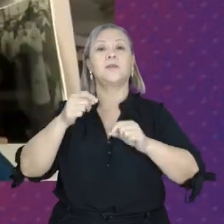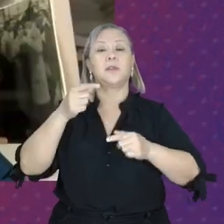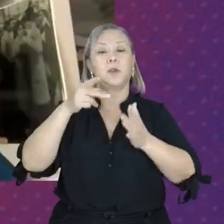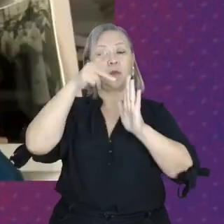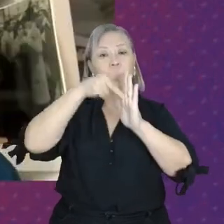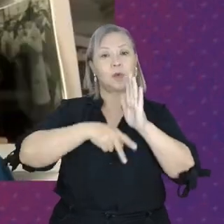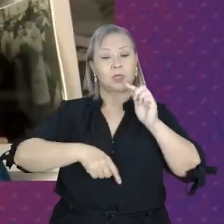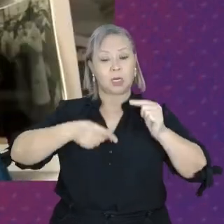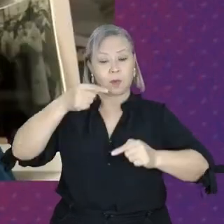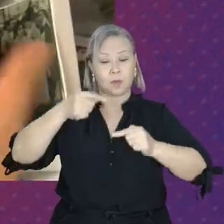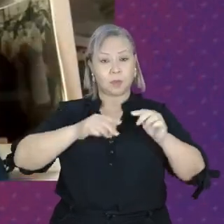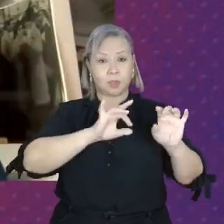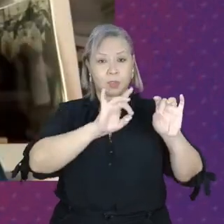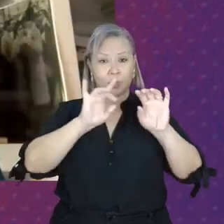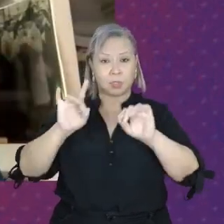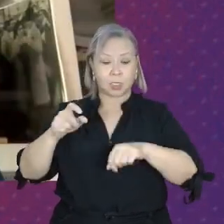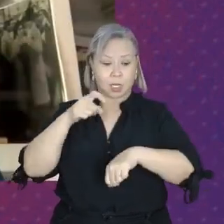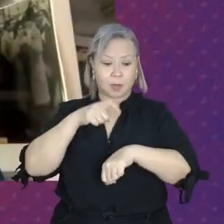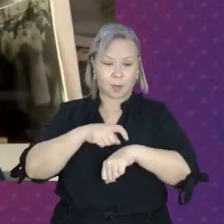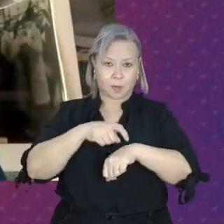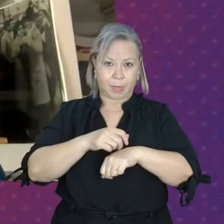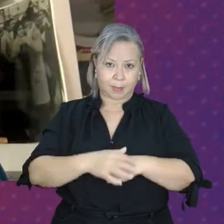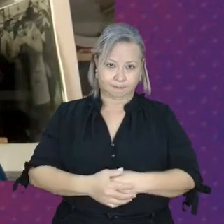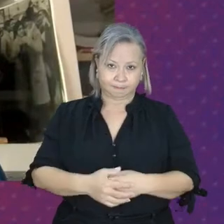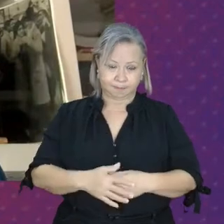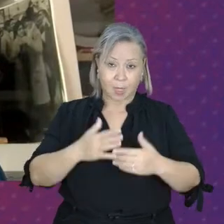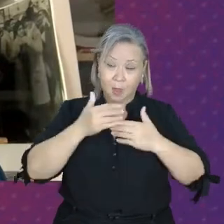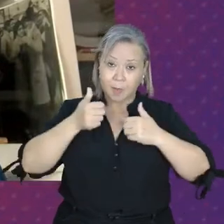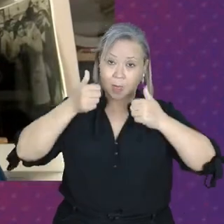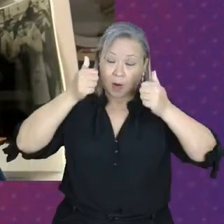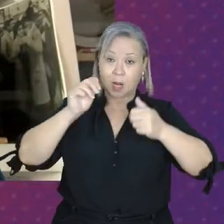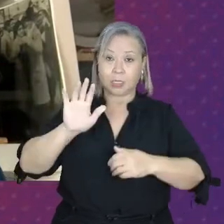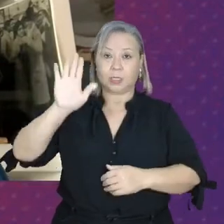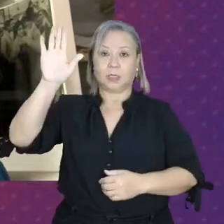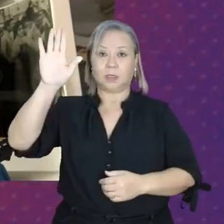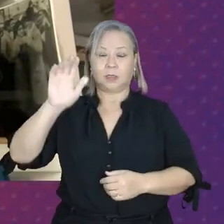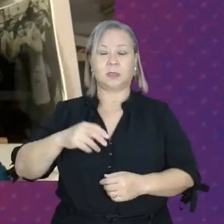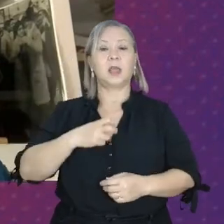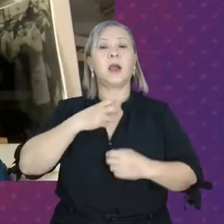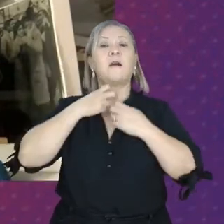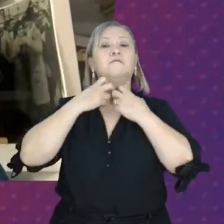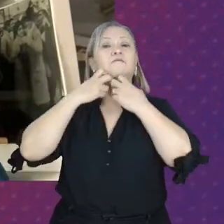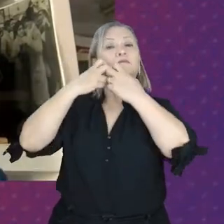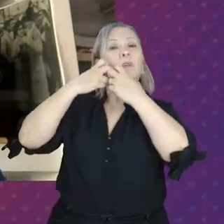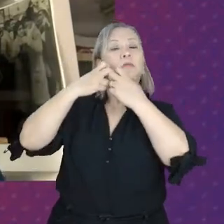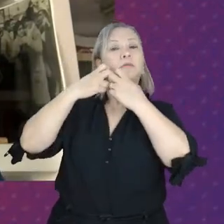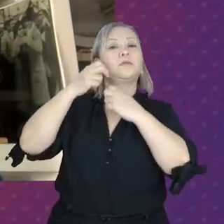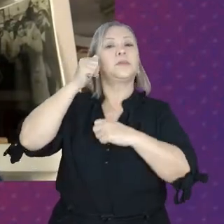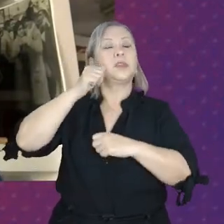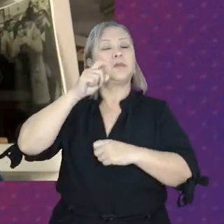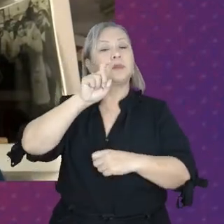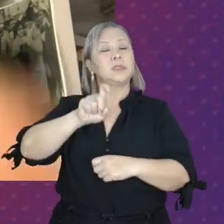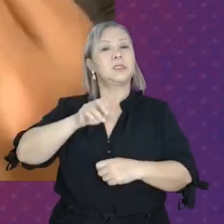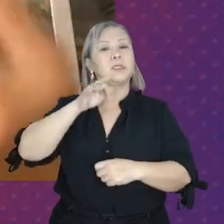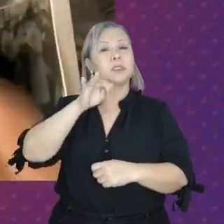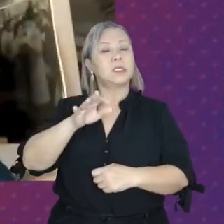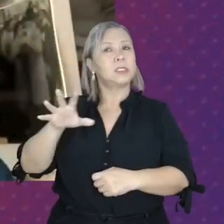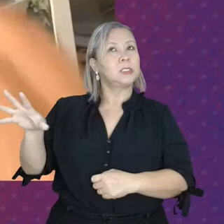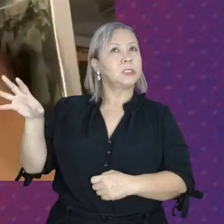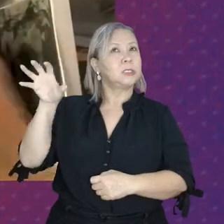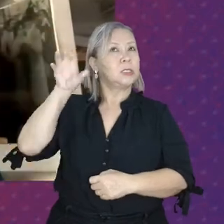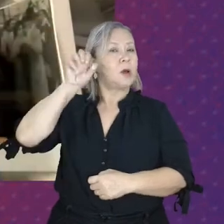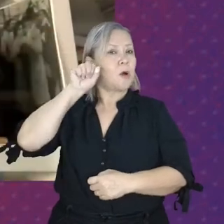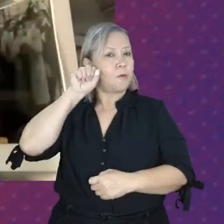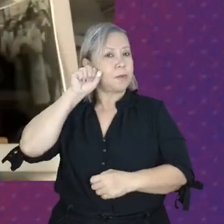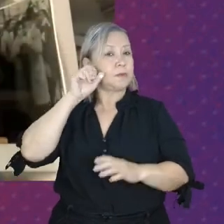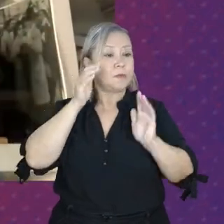mulher, para fazer alavancar essas candidaturas, para fazer com que a voz das mulheres sejam ouvidas